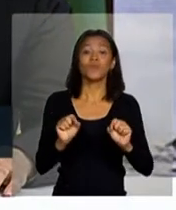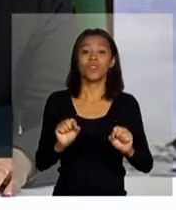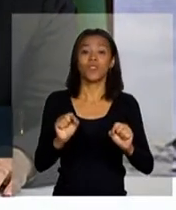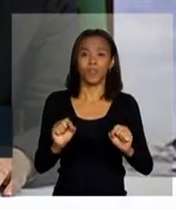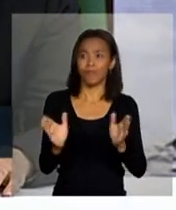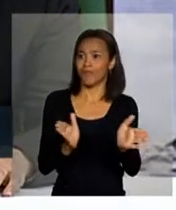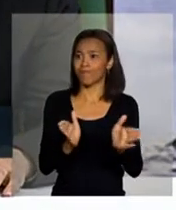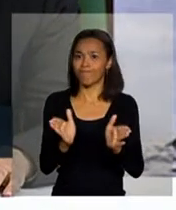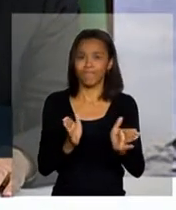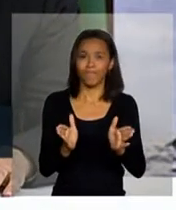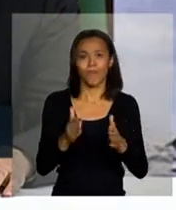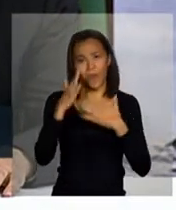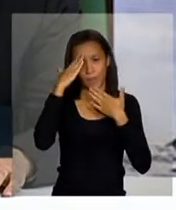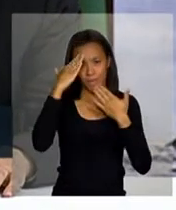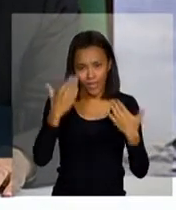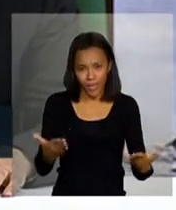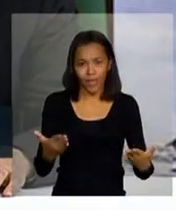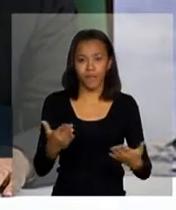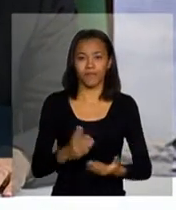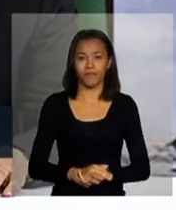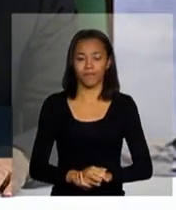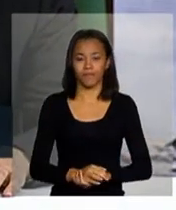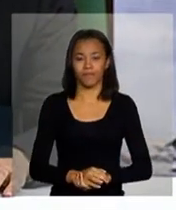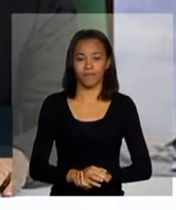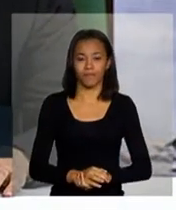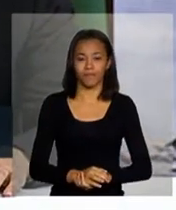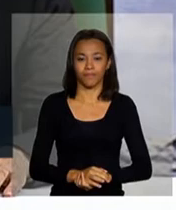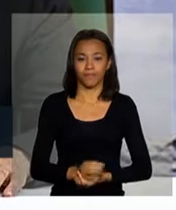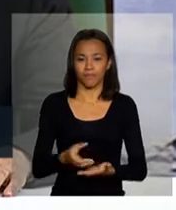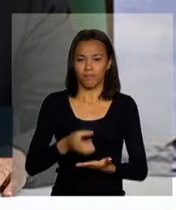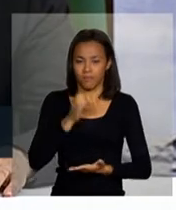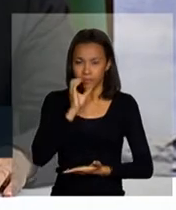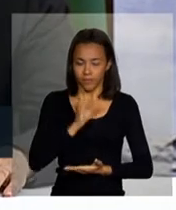uma encruzilhada. Muito obrigado, querido e generoso amigo.